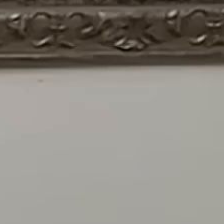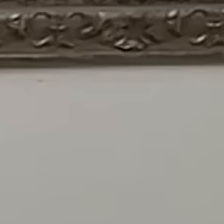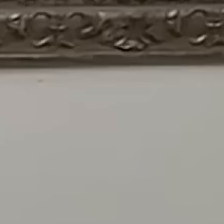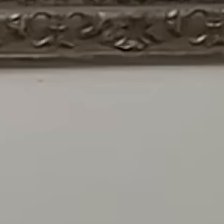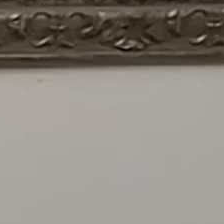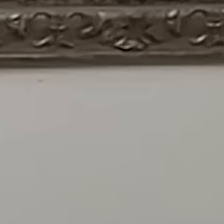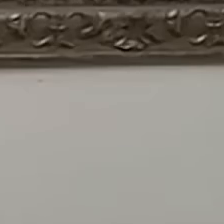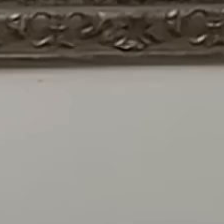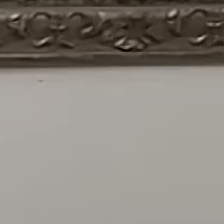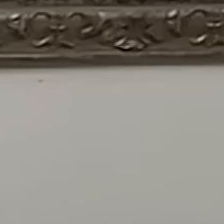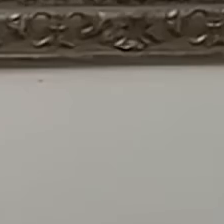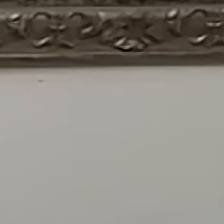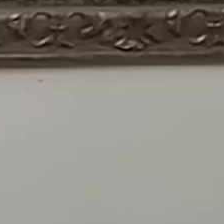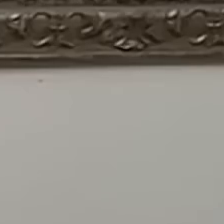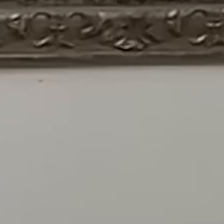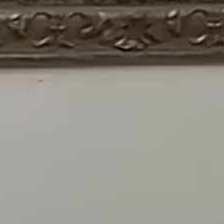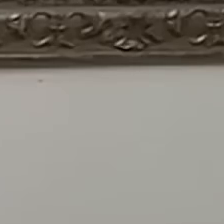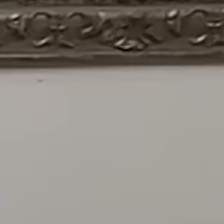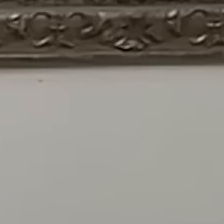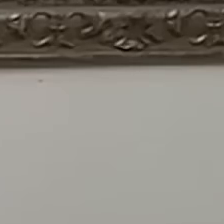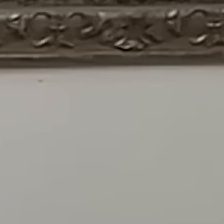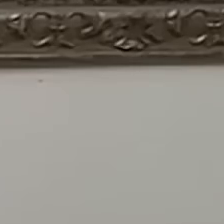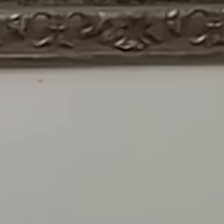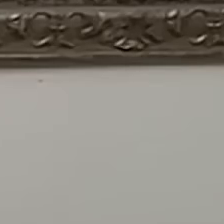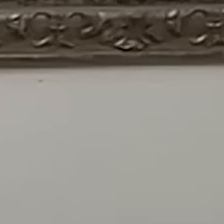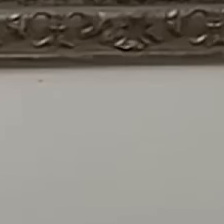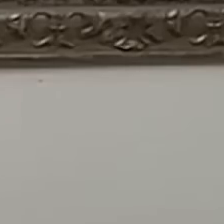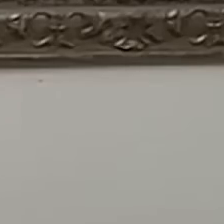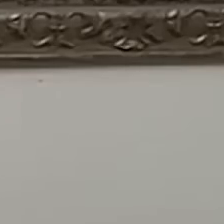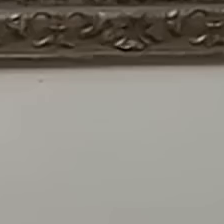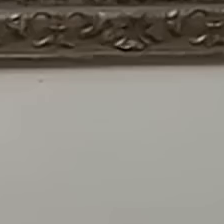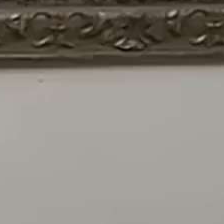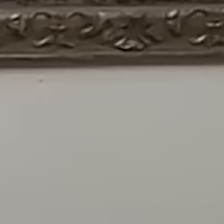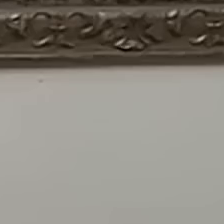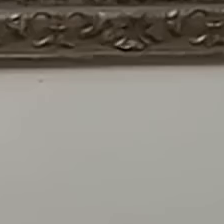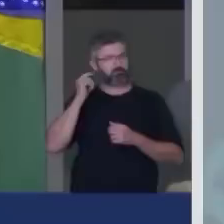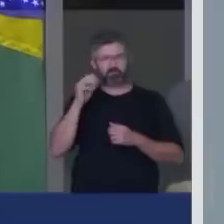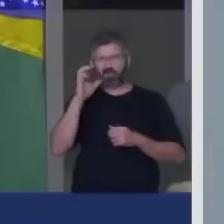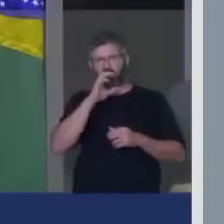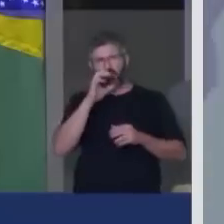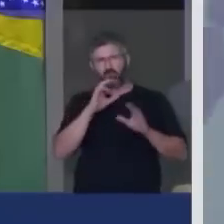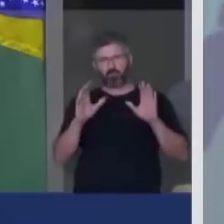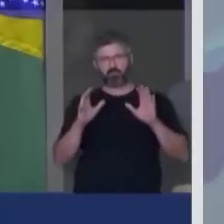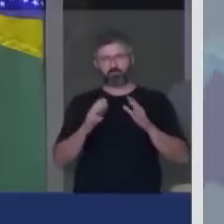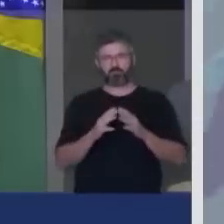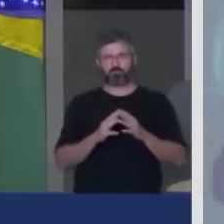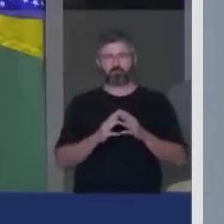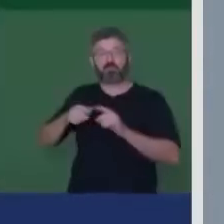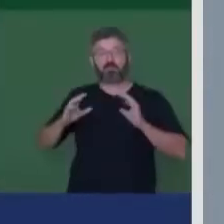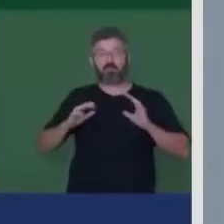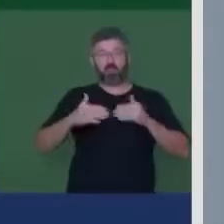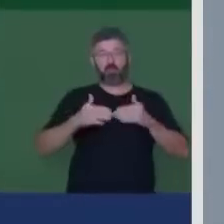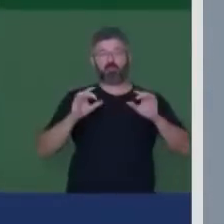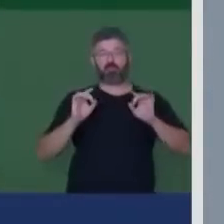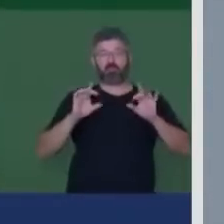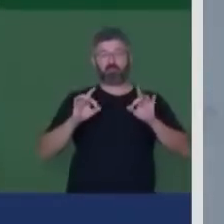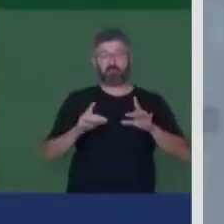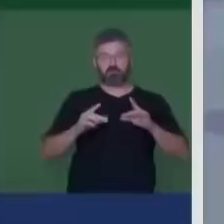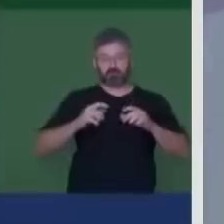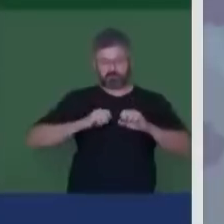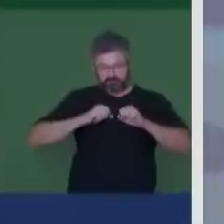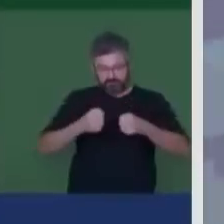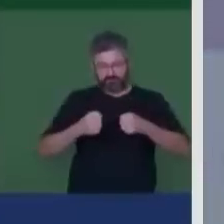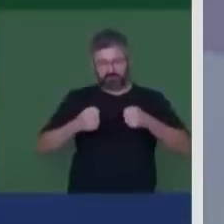zero e ou aquelas que serão isentas, também vai crescer dentro da lei complementar. Tem que lembrar que é uma